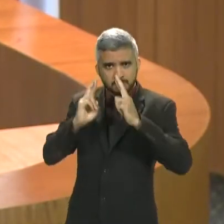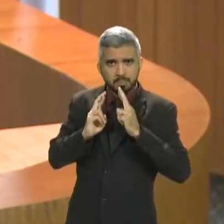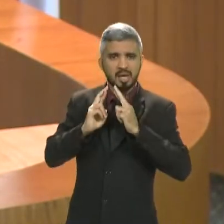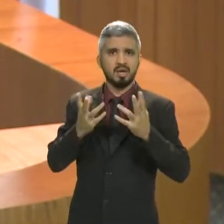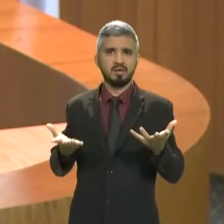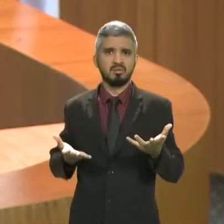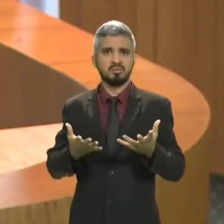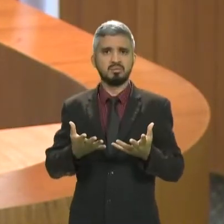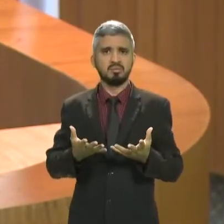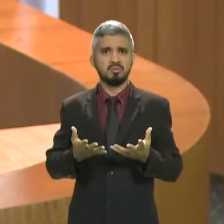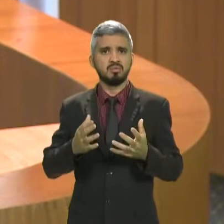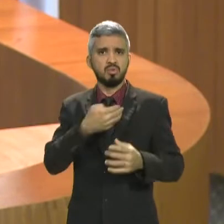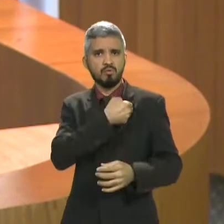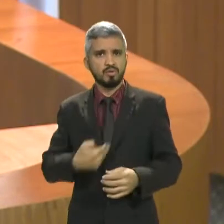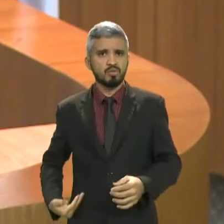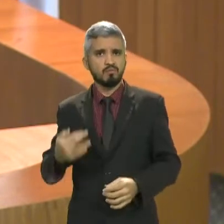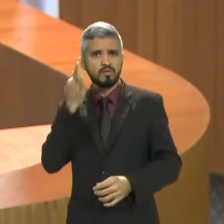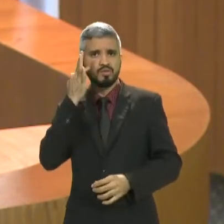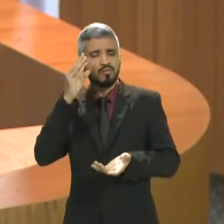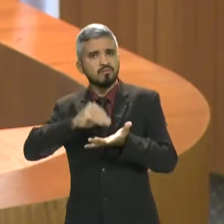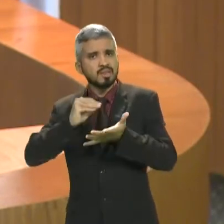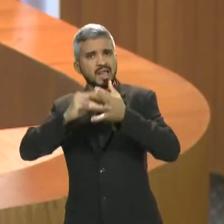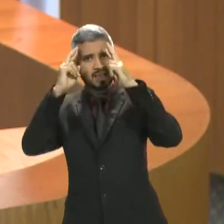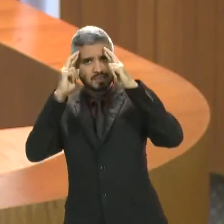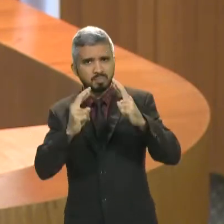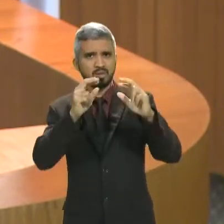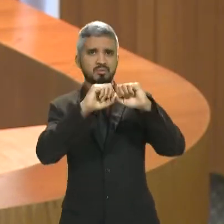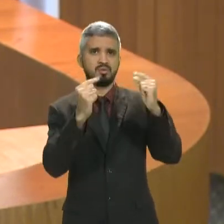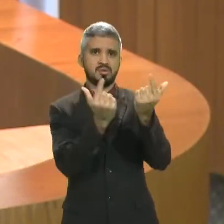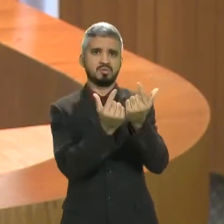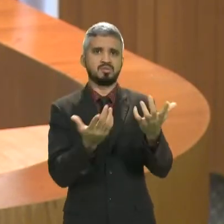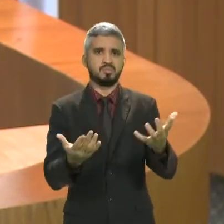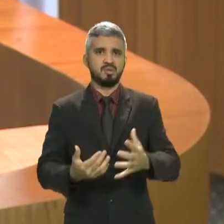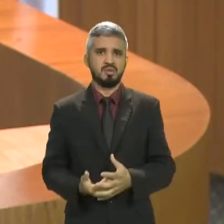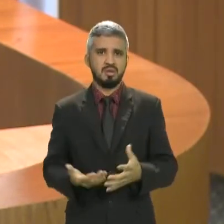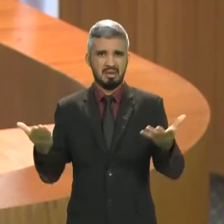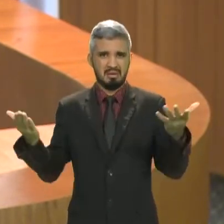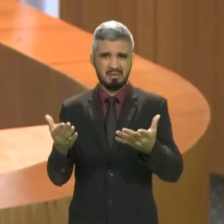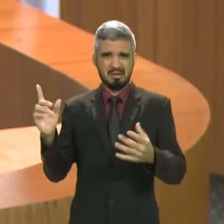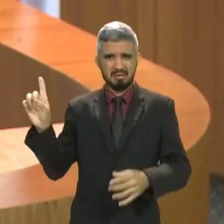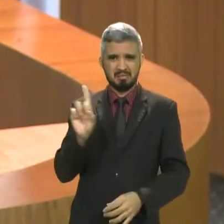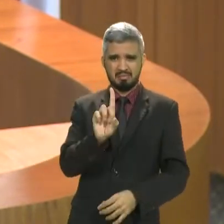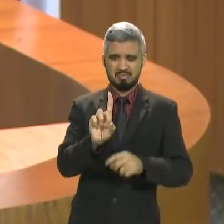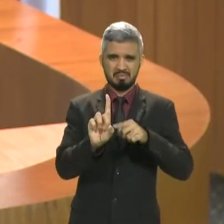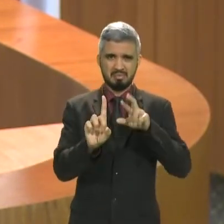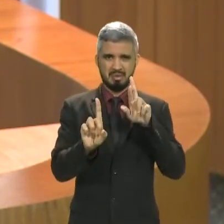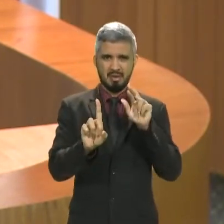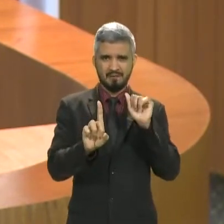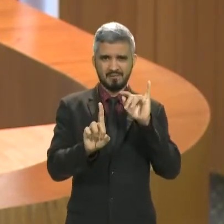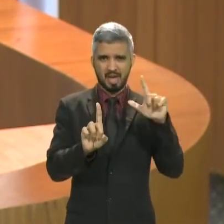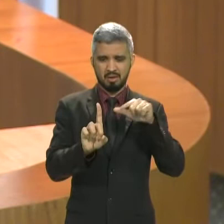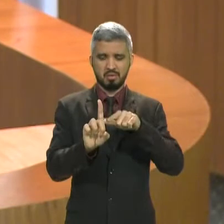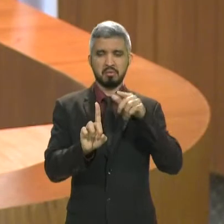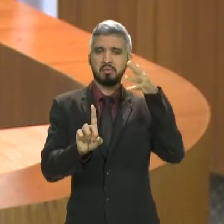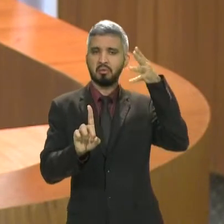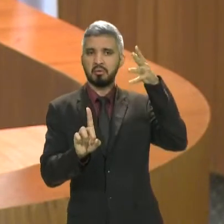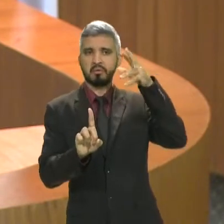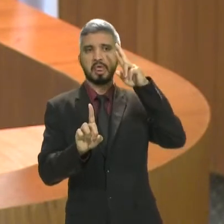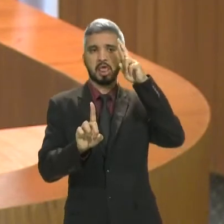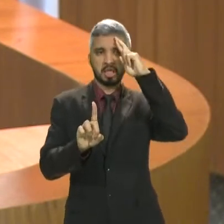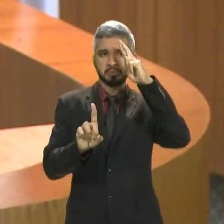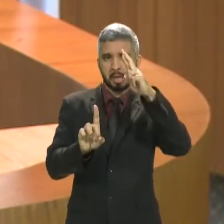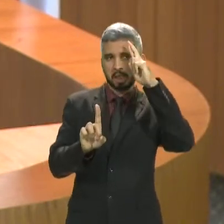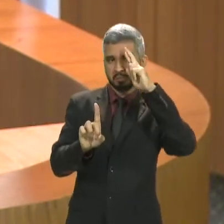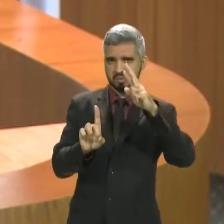esta casa, com os deputados desta casa. Então não venha falar em respeito, porque aqui, realmente,